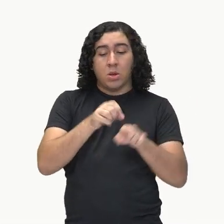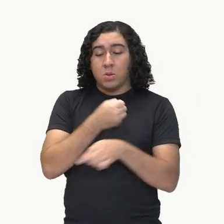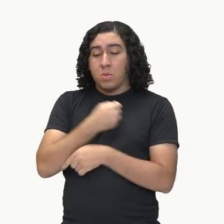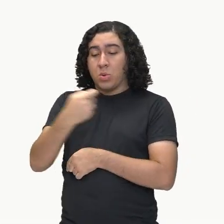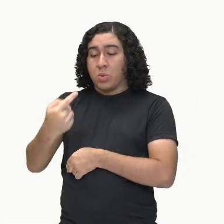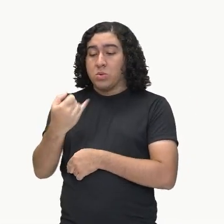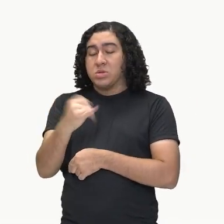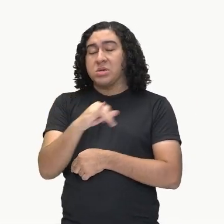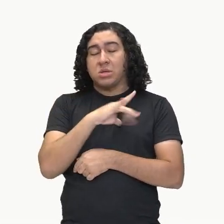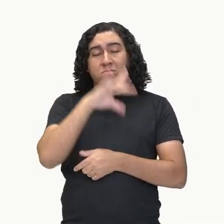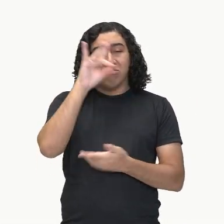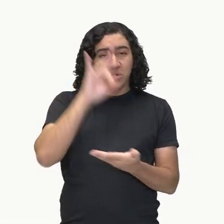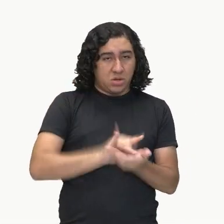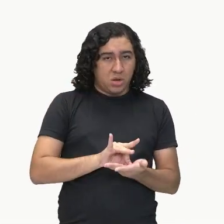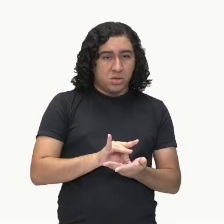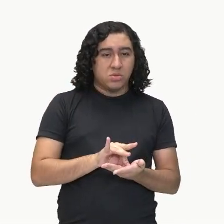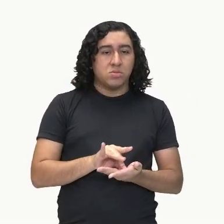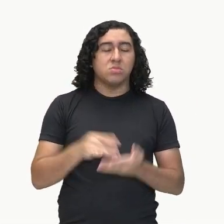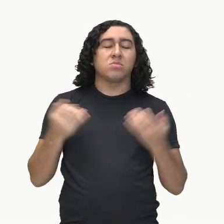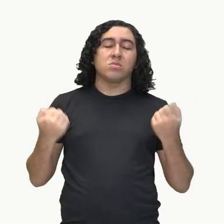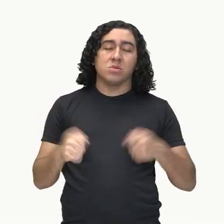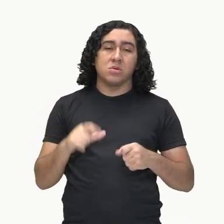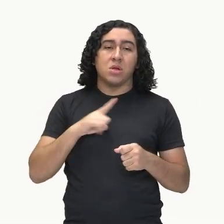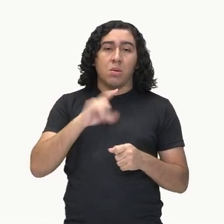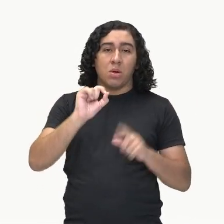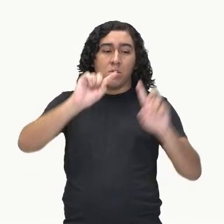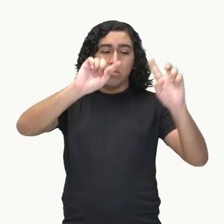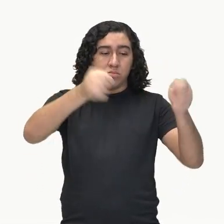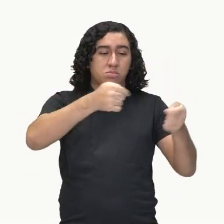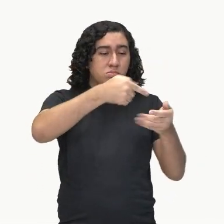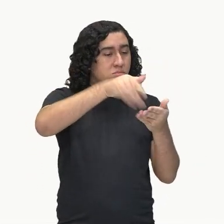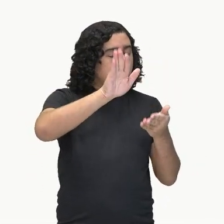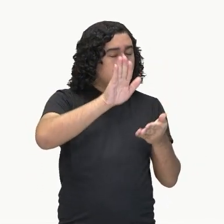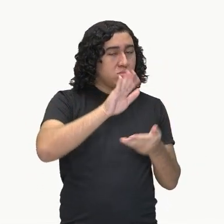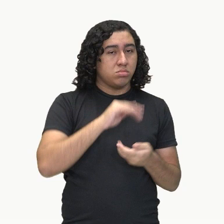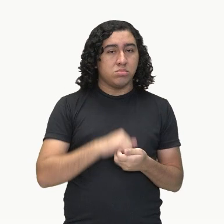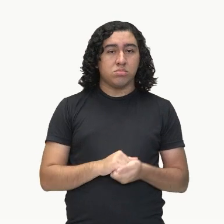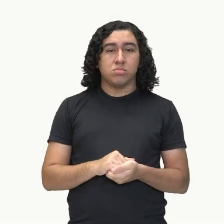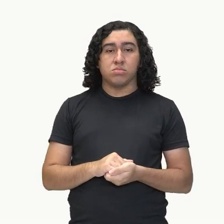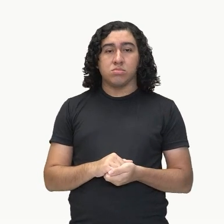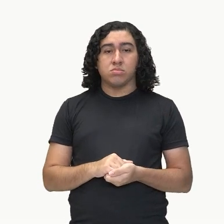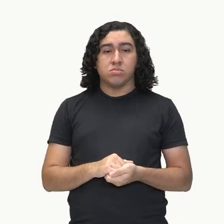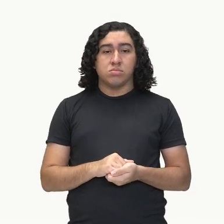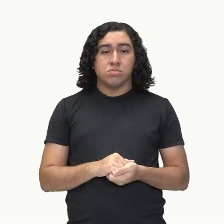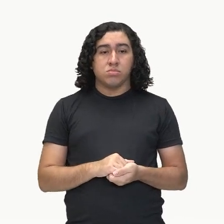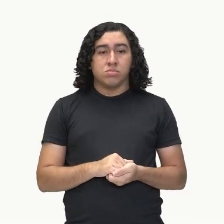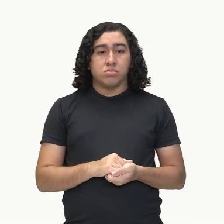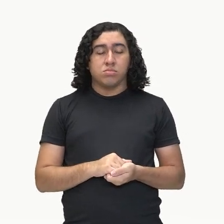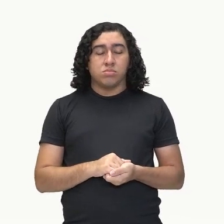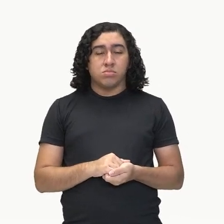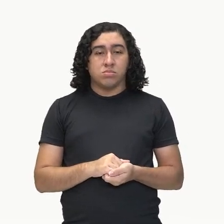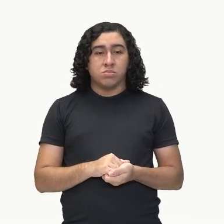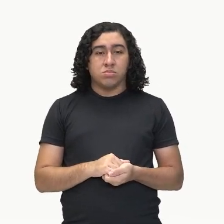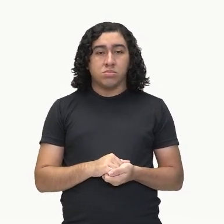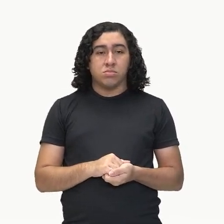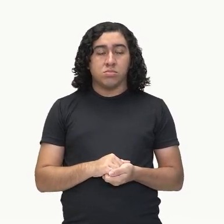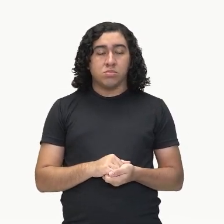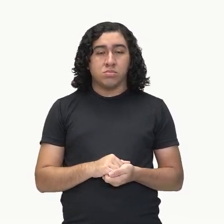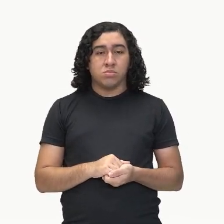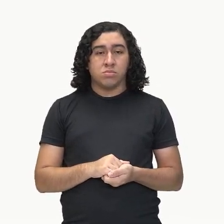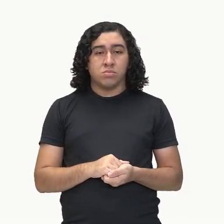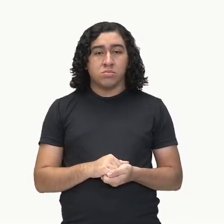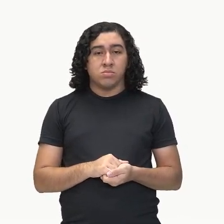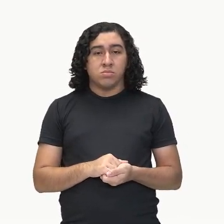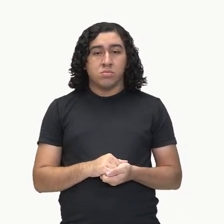essa certeza já, eu vou retirar o polinômio de dentro do parêntese. Retirei o primeiro